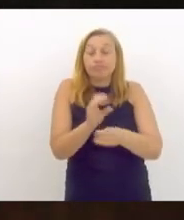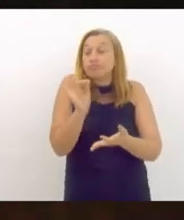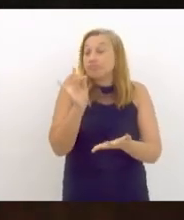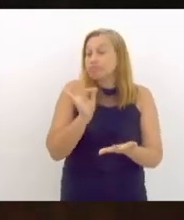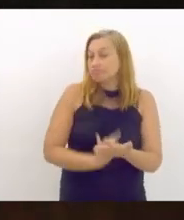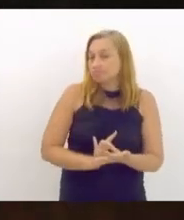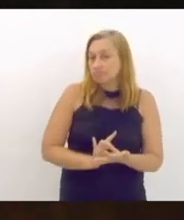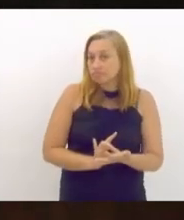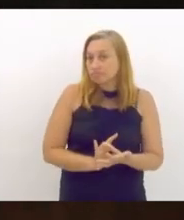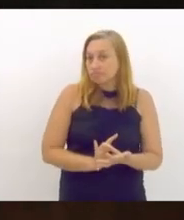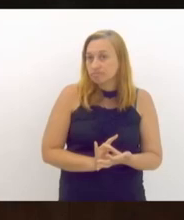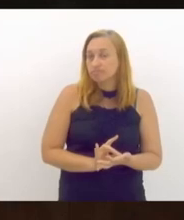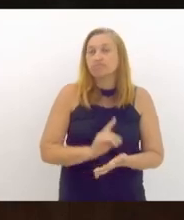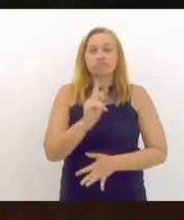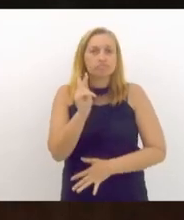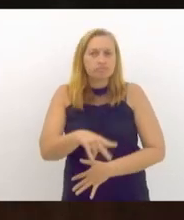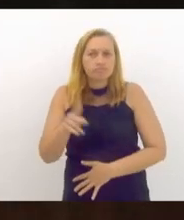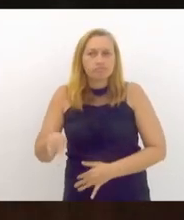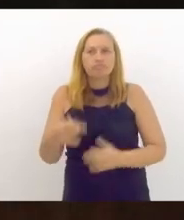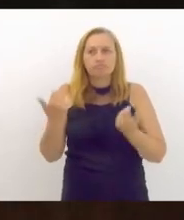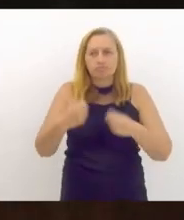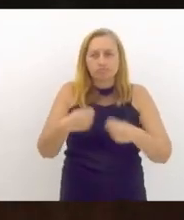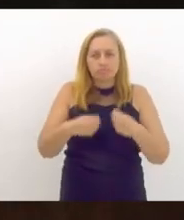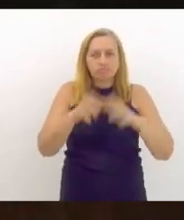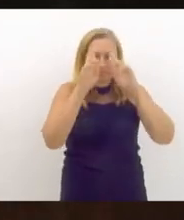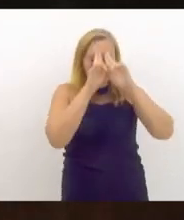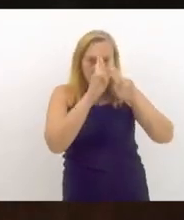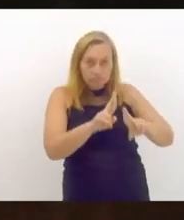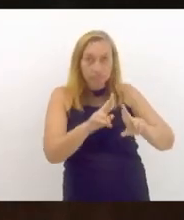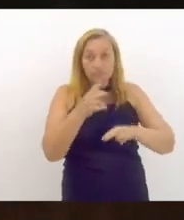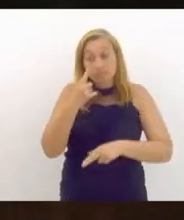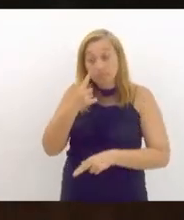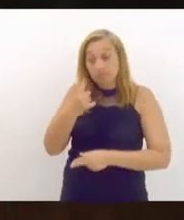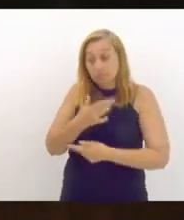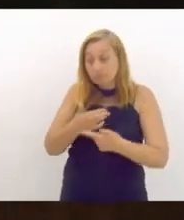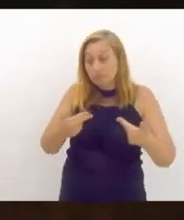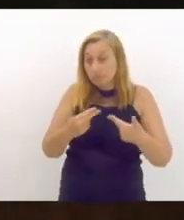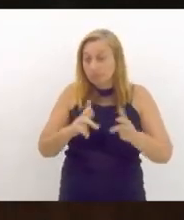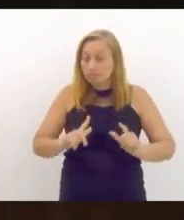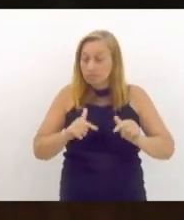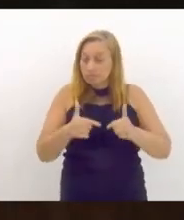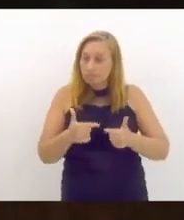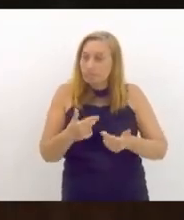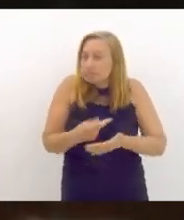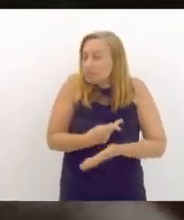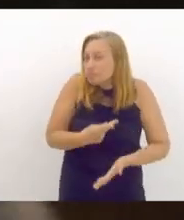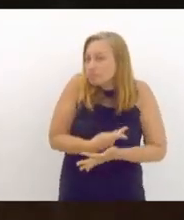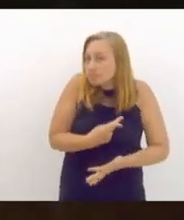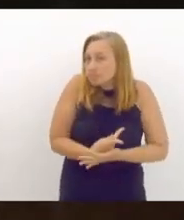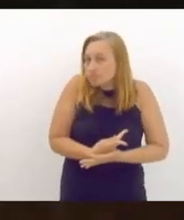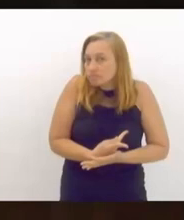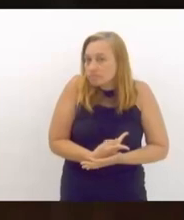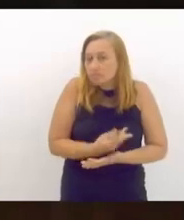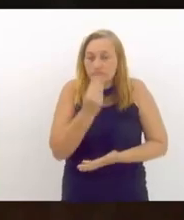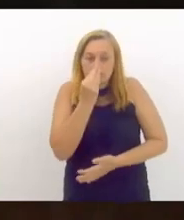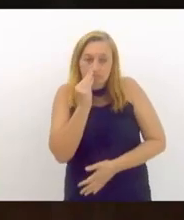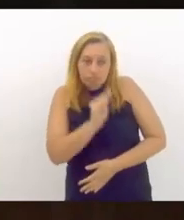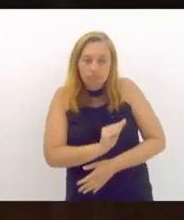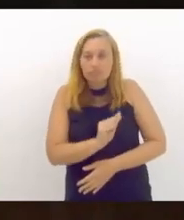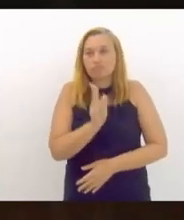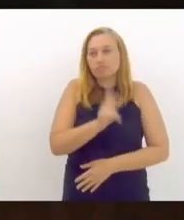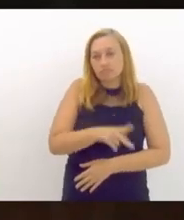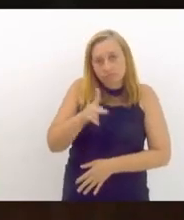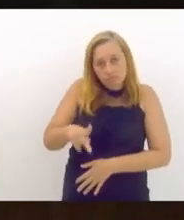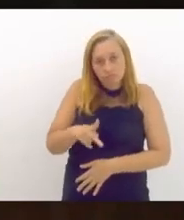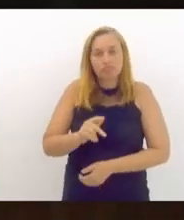realmente, o professor precisa ser respeitado, a gente vê muitos atos, muitas atitudes de desrespeito